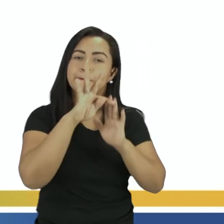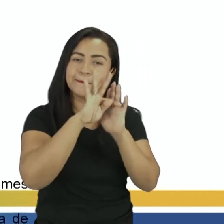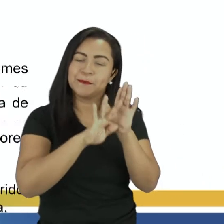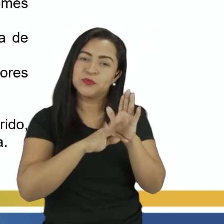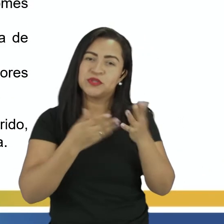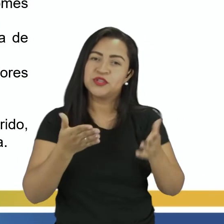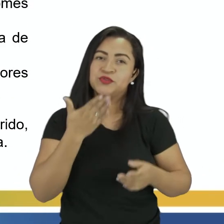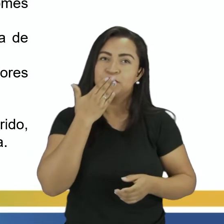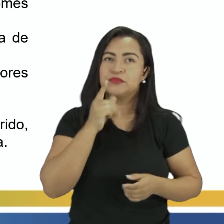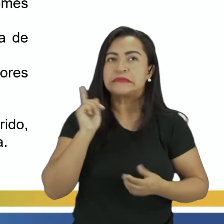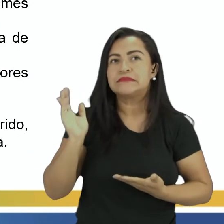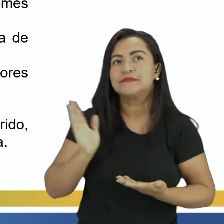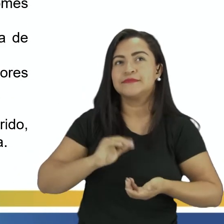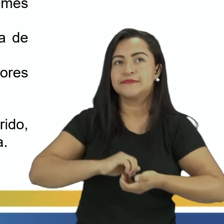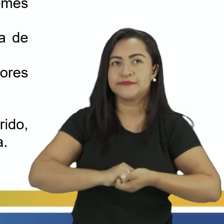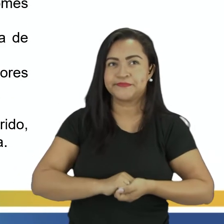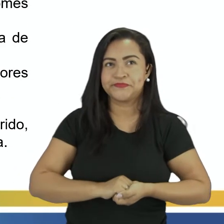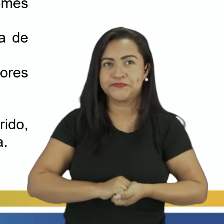ele pede.